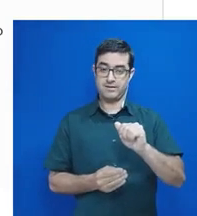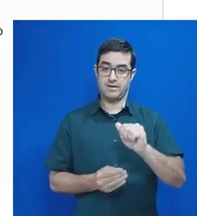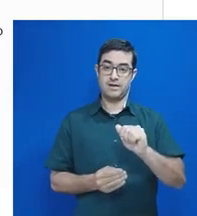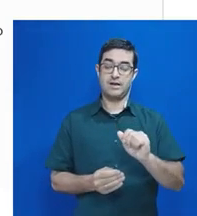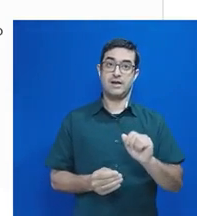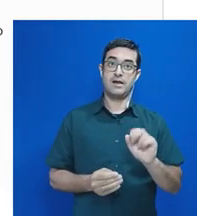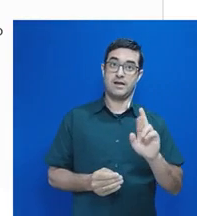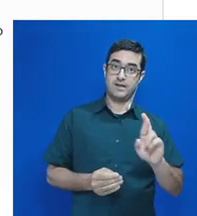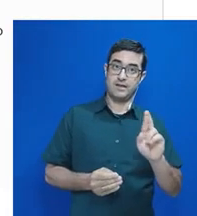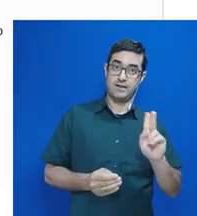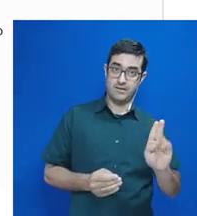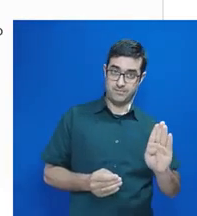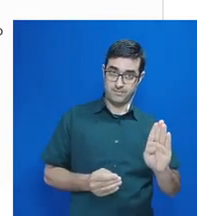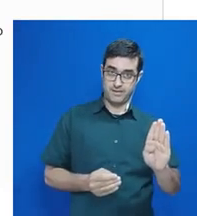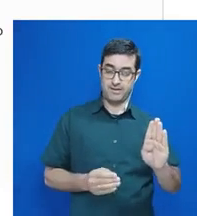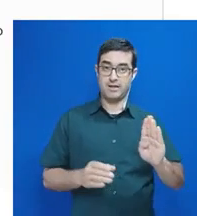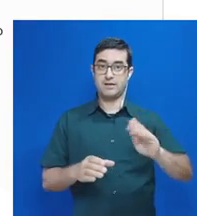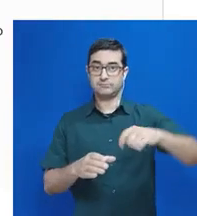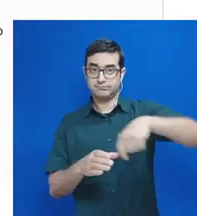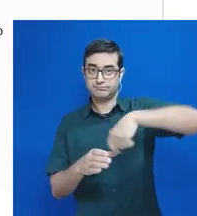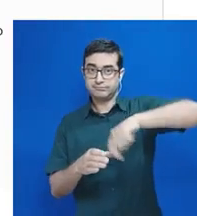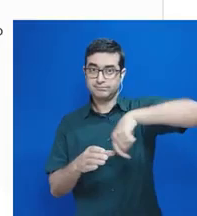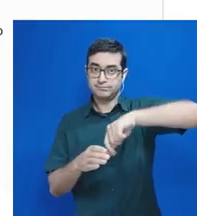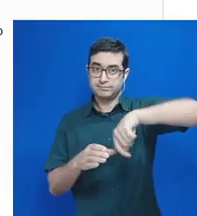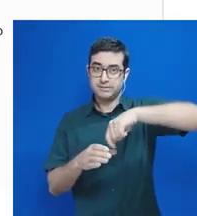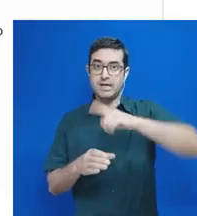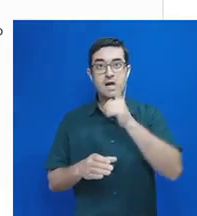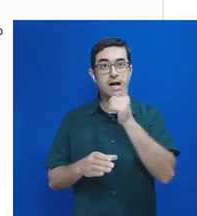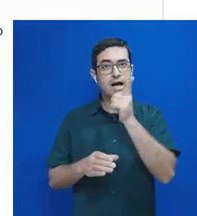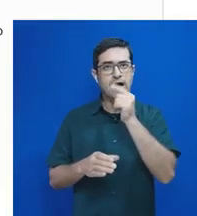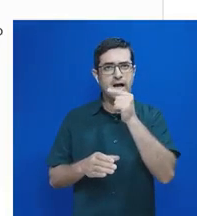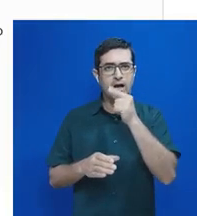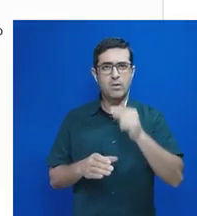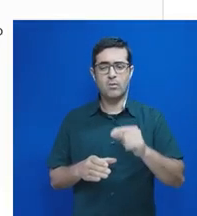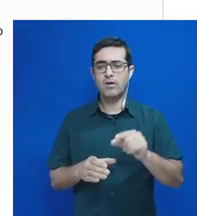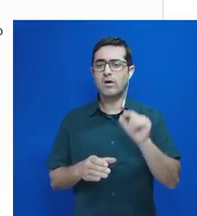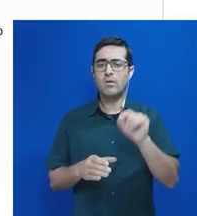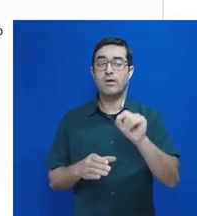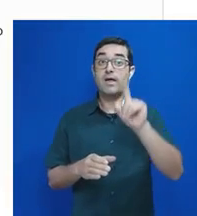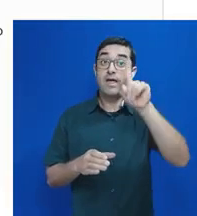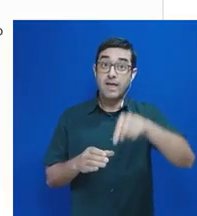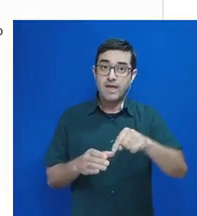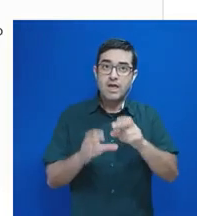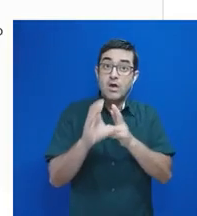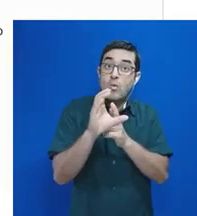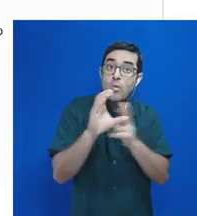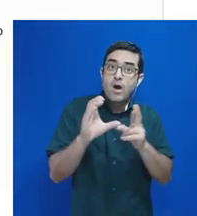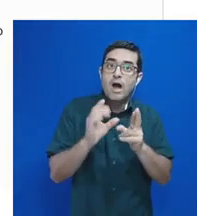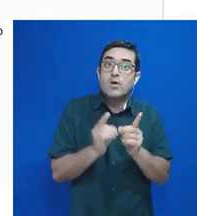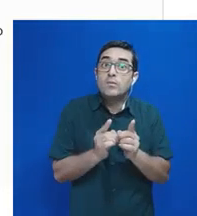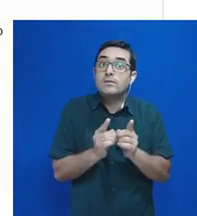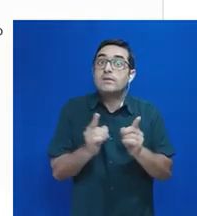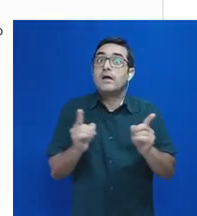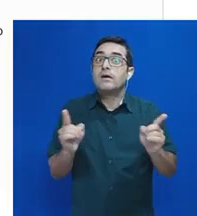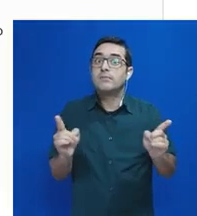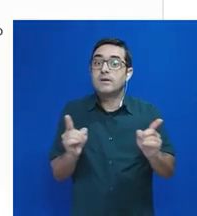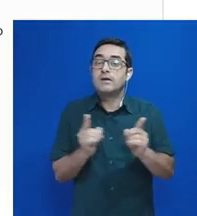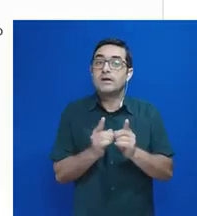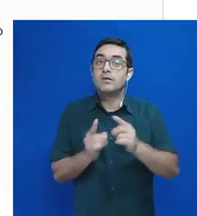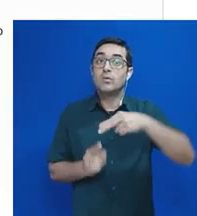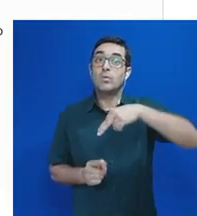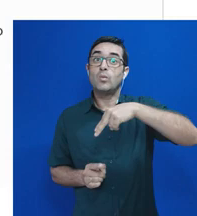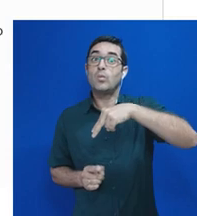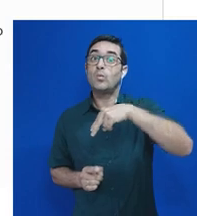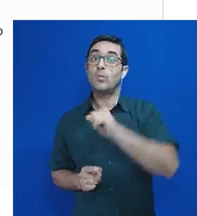interações entre esses íons e a da água vai estar diretamente relacionado ao tamanho do raio. Por exemplo, o